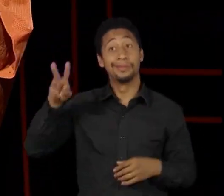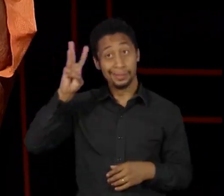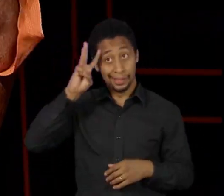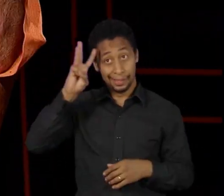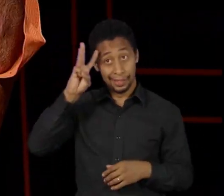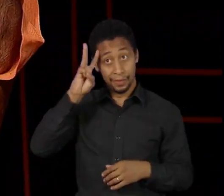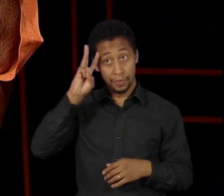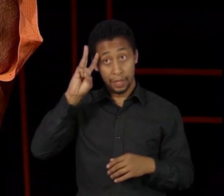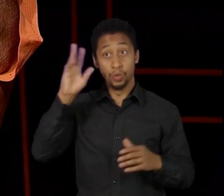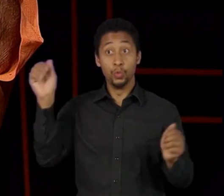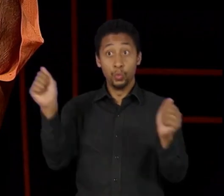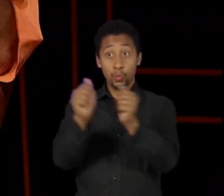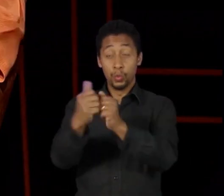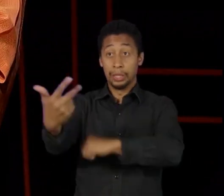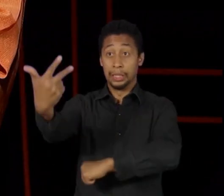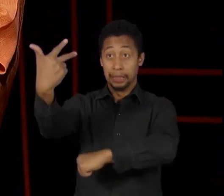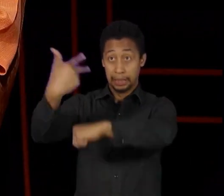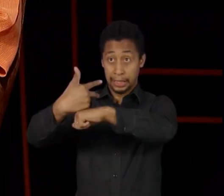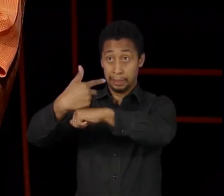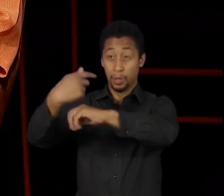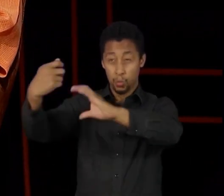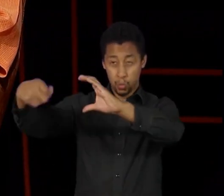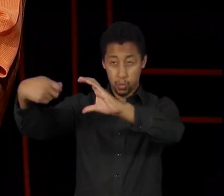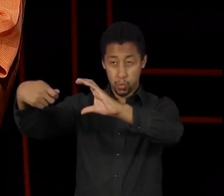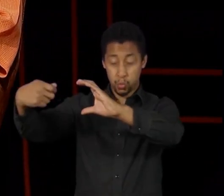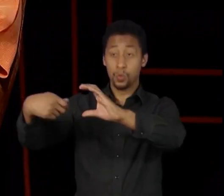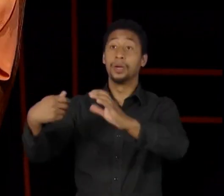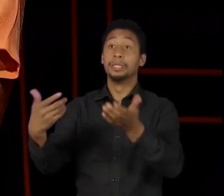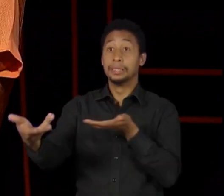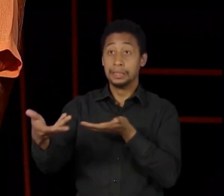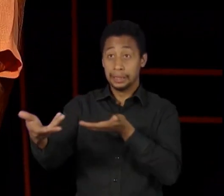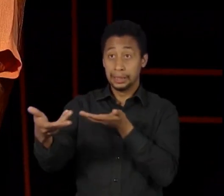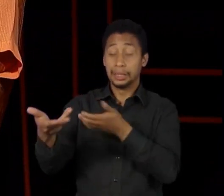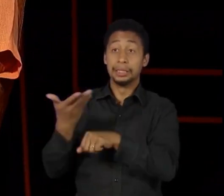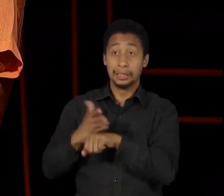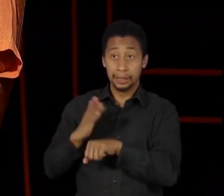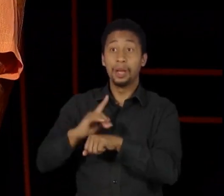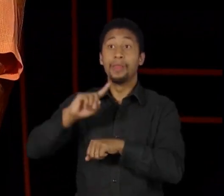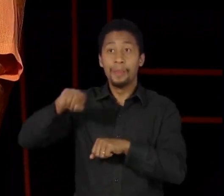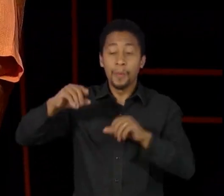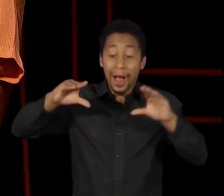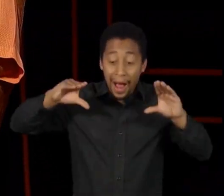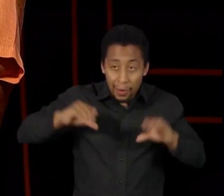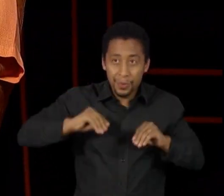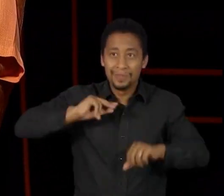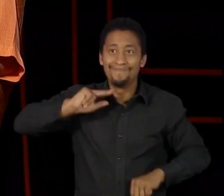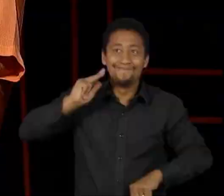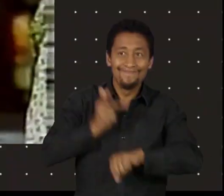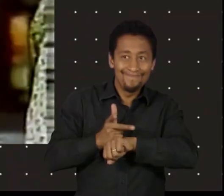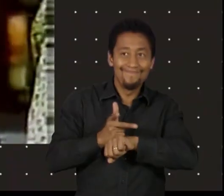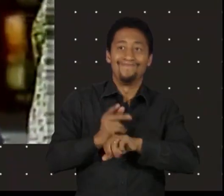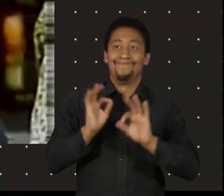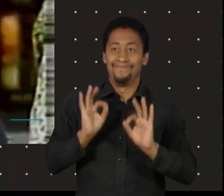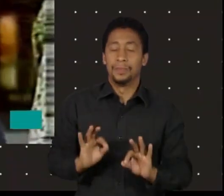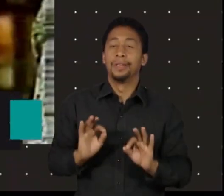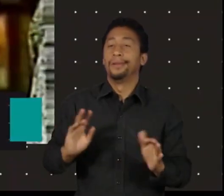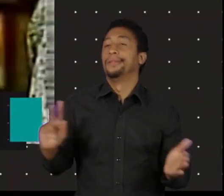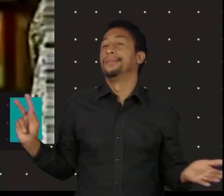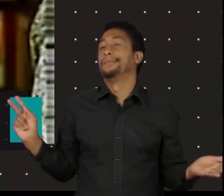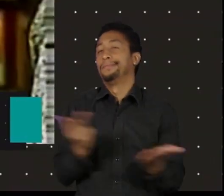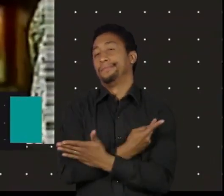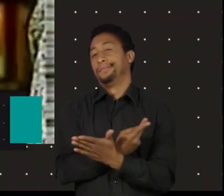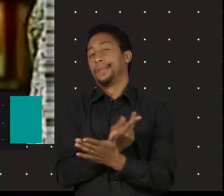ensaio com câmera e à noite gravava. Aí é que o programa acontecia, cara.